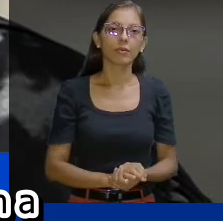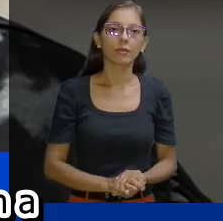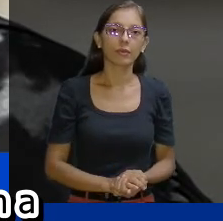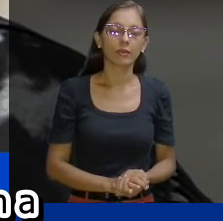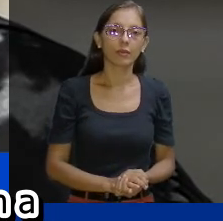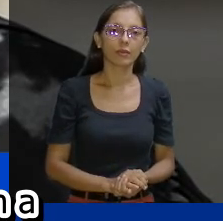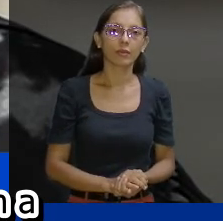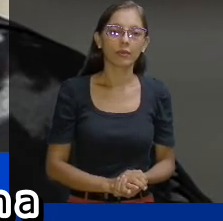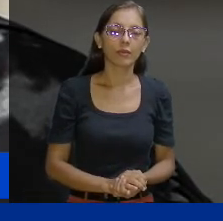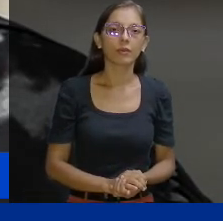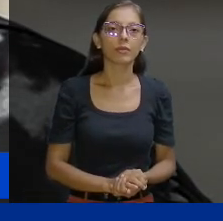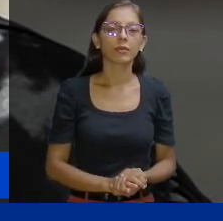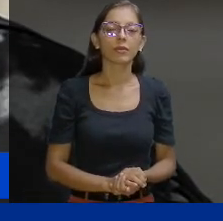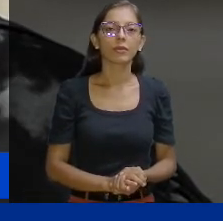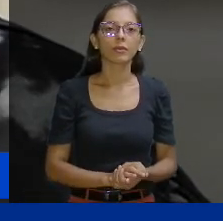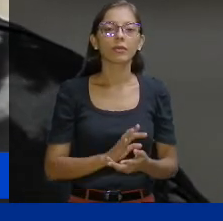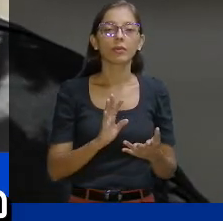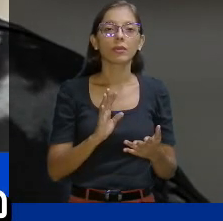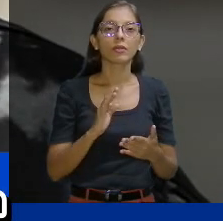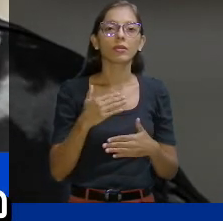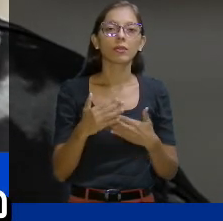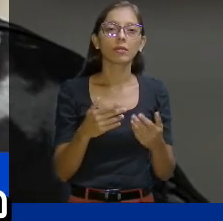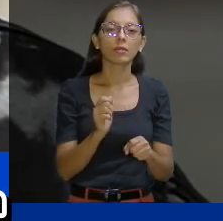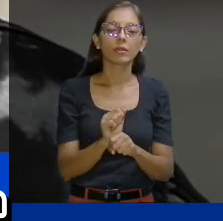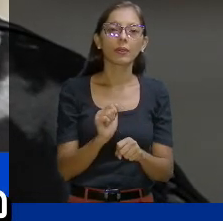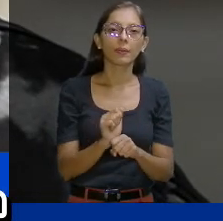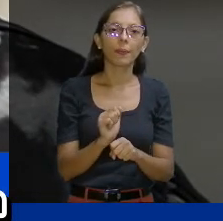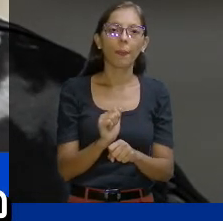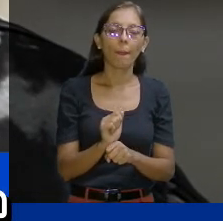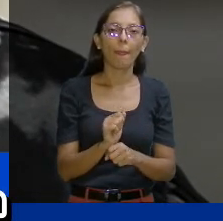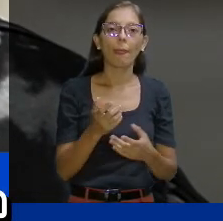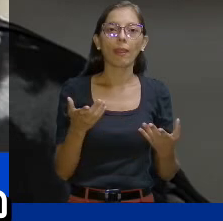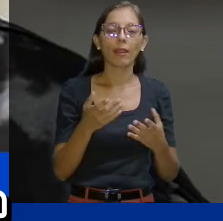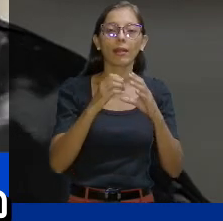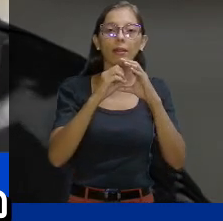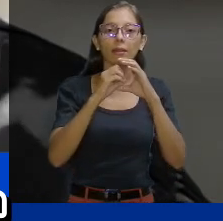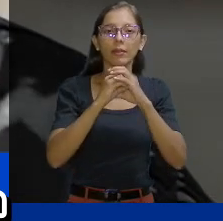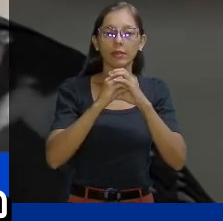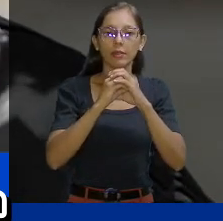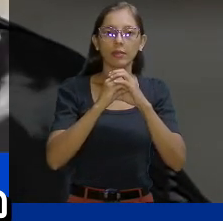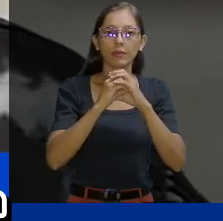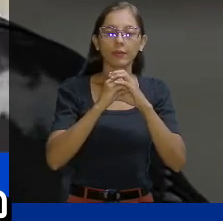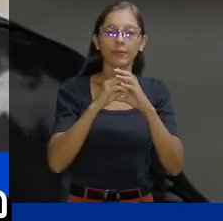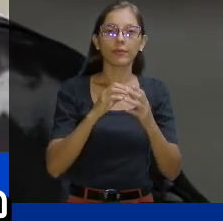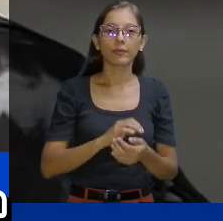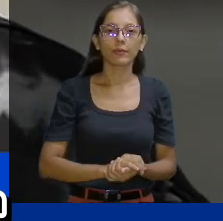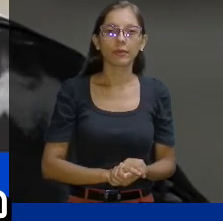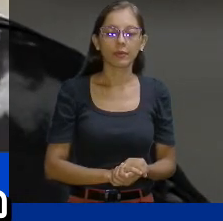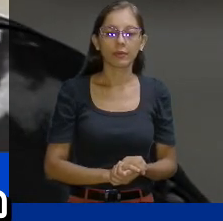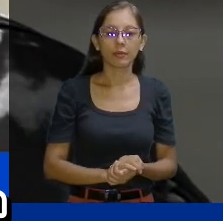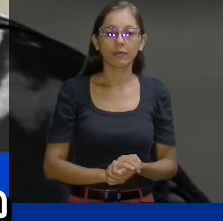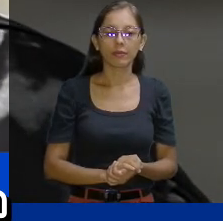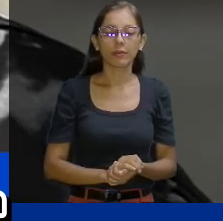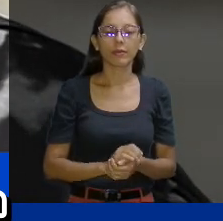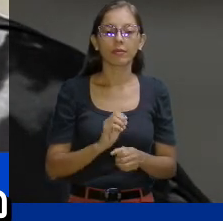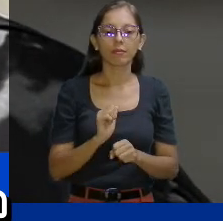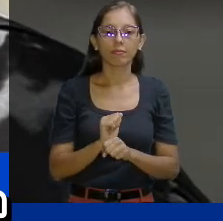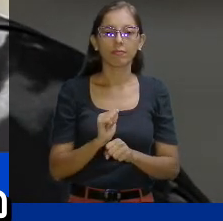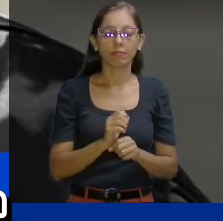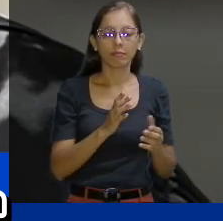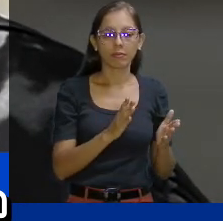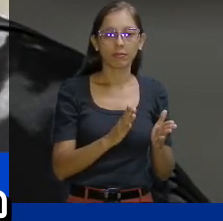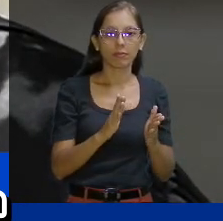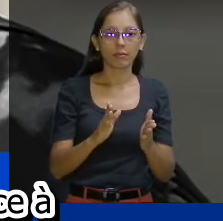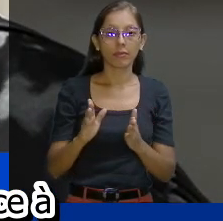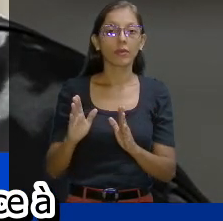proclamo o parcial resultado. O Pleno Tribunal Regional Eleitoral superou a questão de ordem apresentada pelo